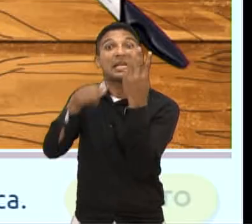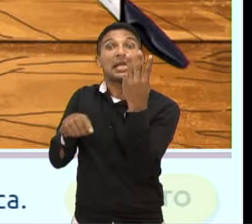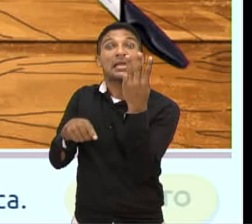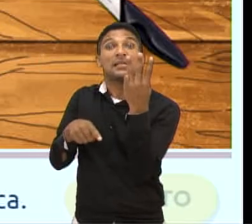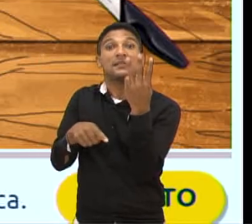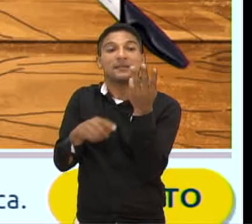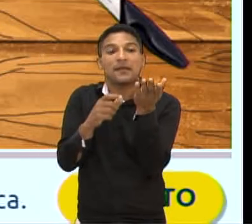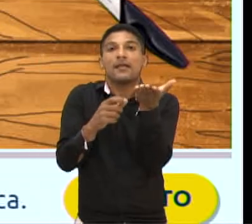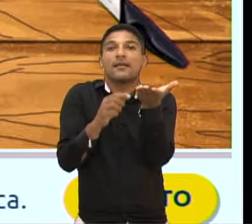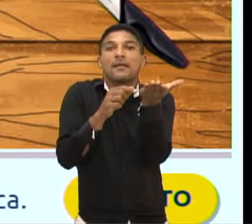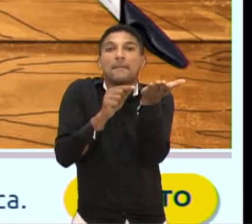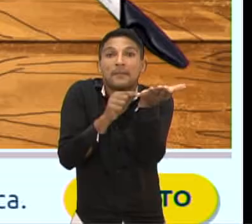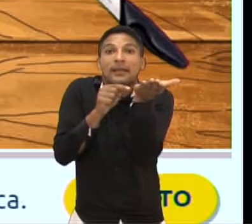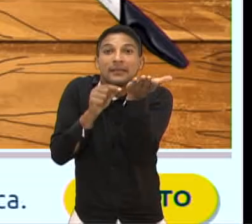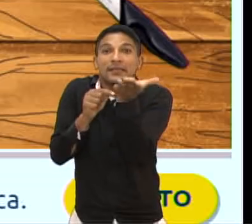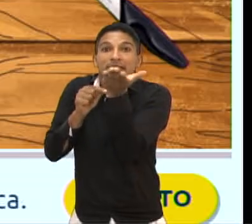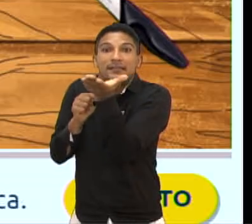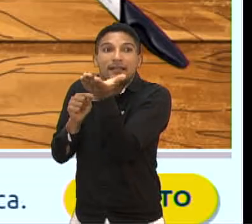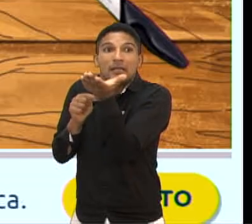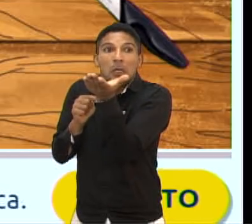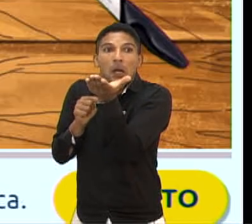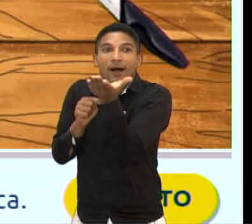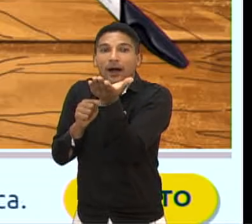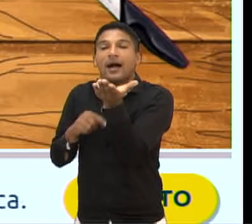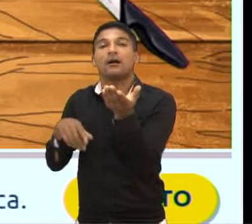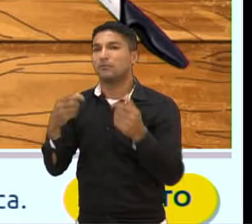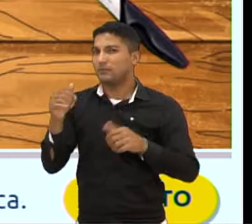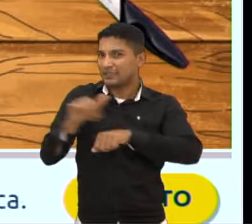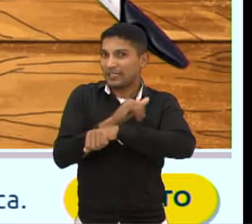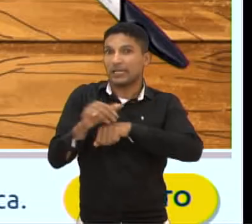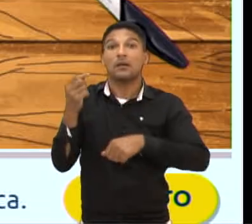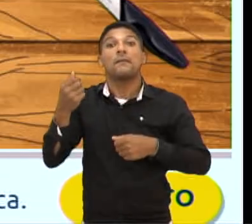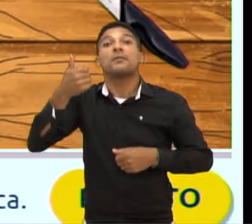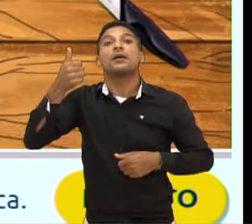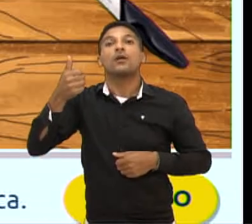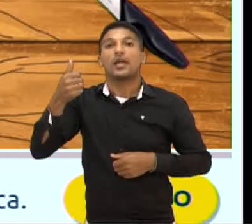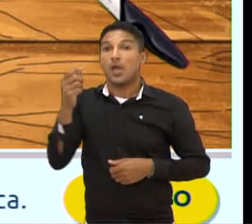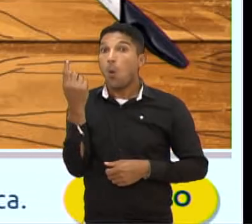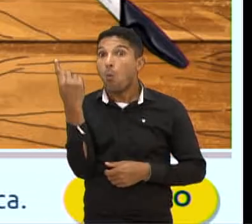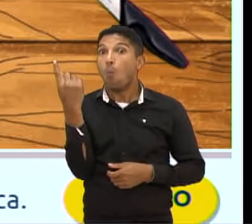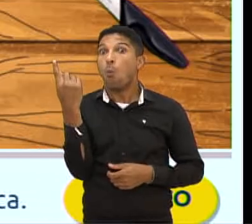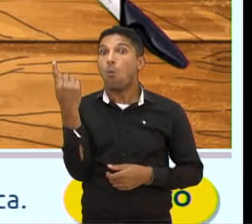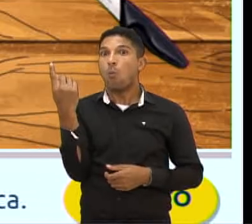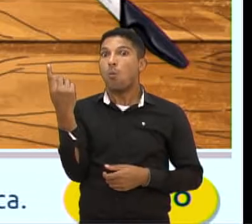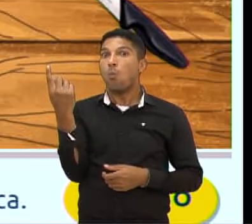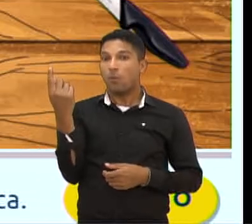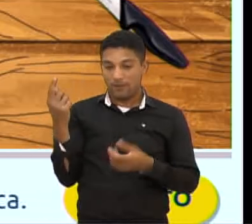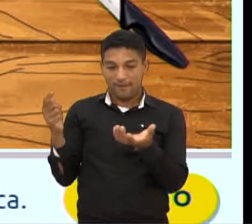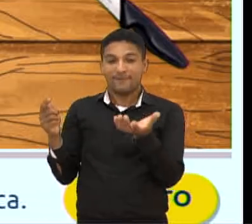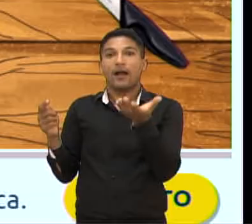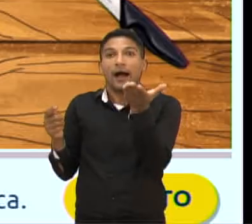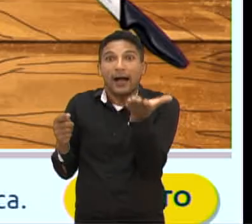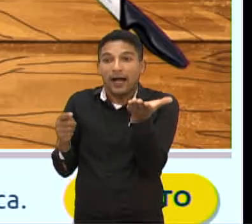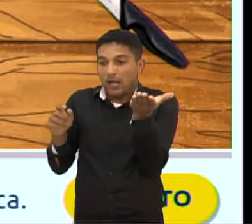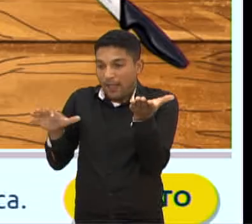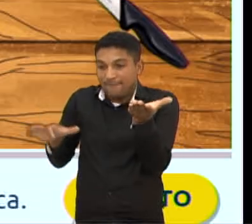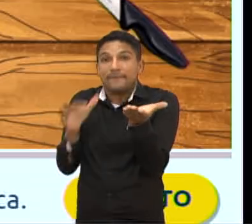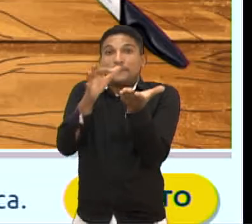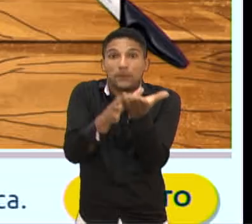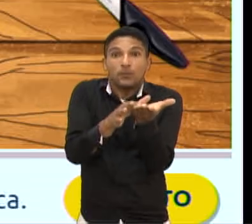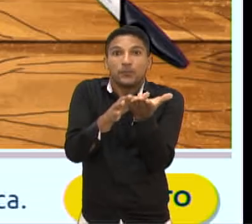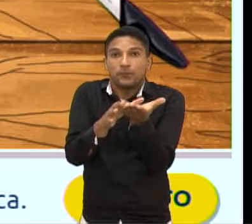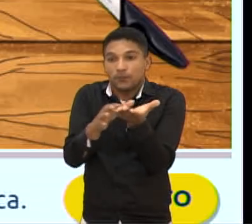vocês. Colocar um inteiro em cada um dos pratos. Vamos verificar lá? Olha lá, estão com a mesma